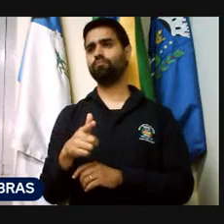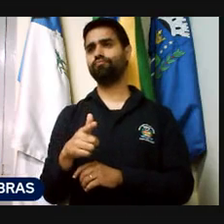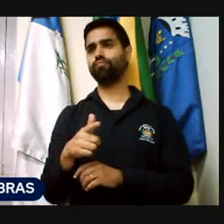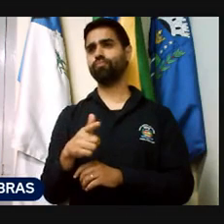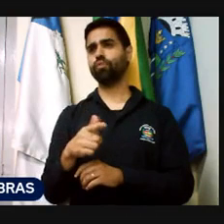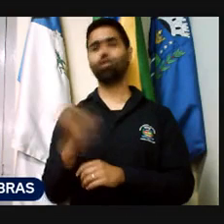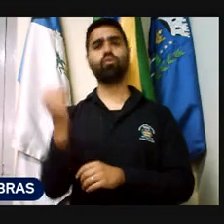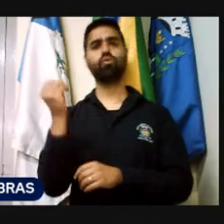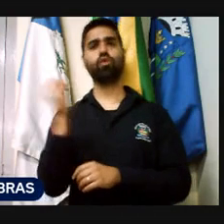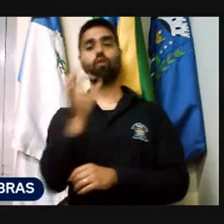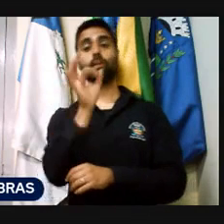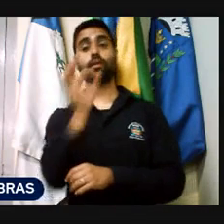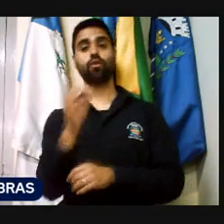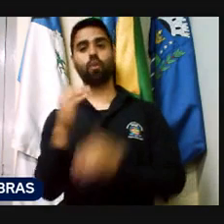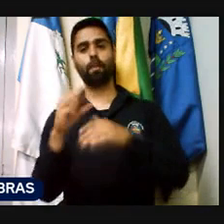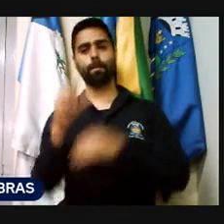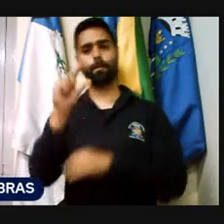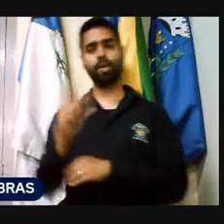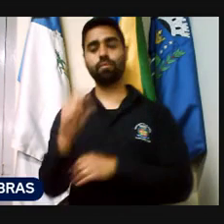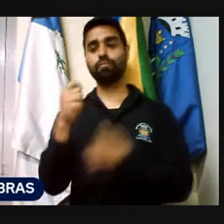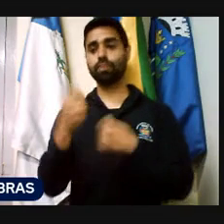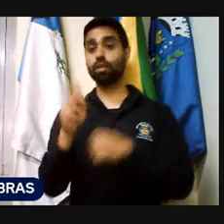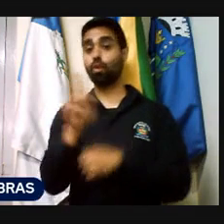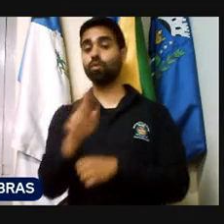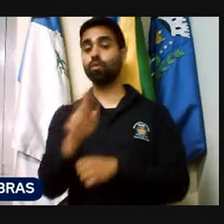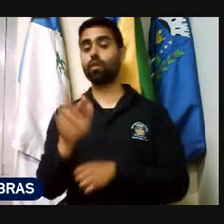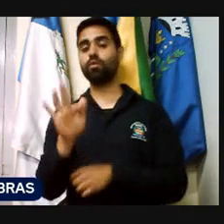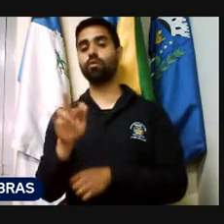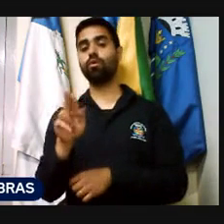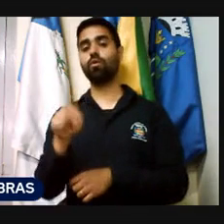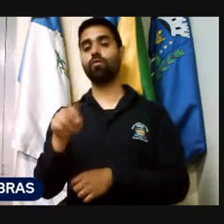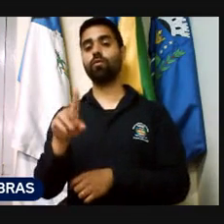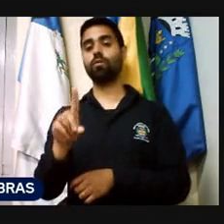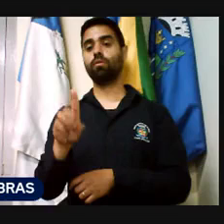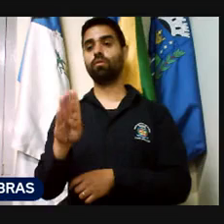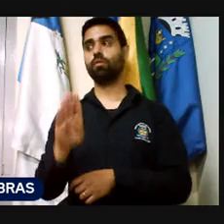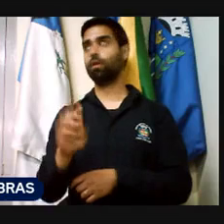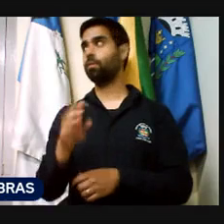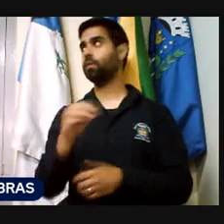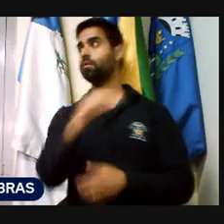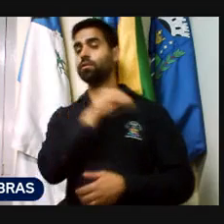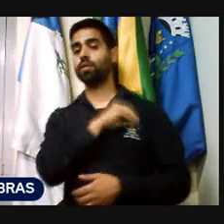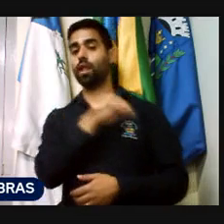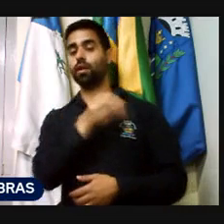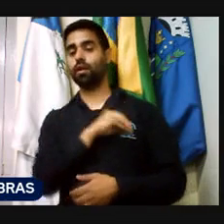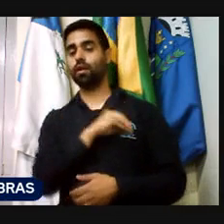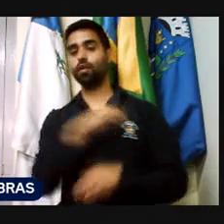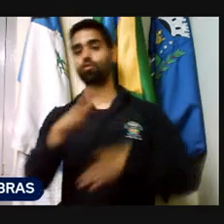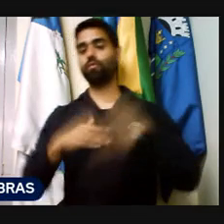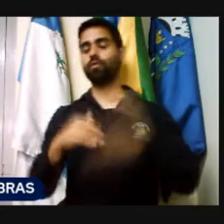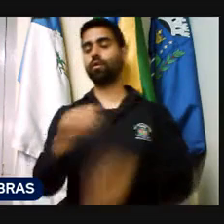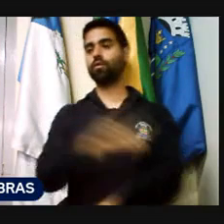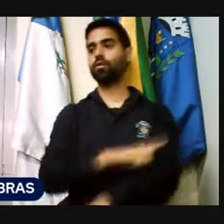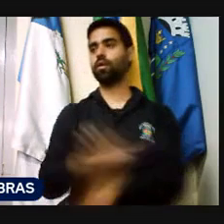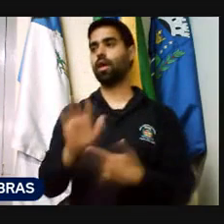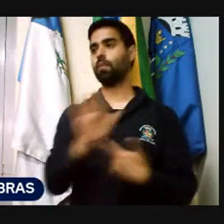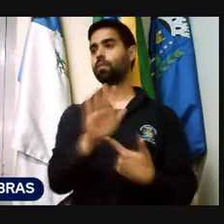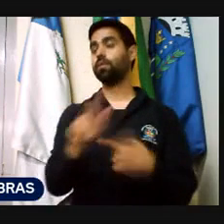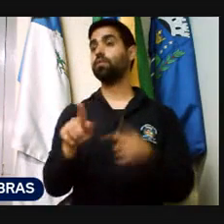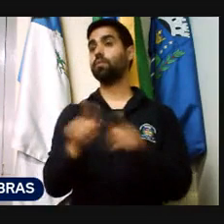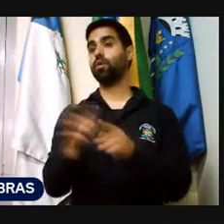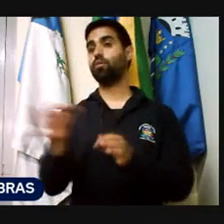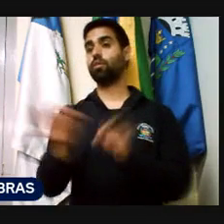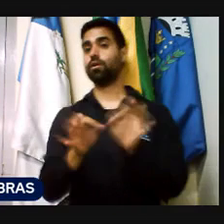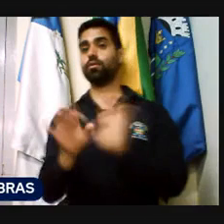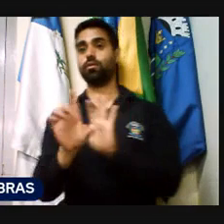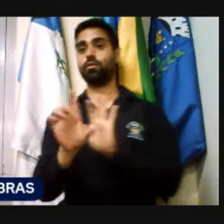novo percentual mínimo de aplicação do Fundeb em remunerações dos profissionais de educação básica, apresentamos o anexo projeto